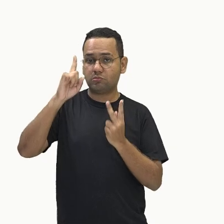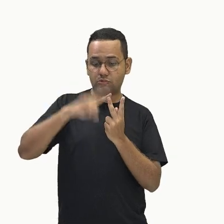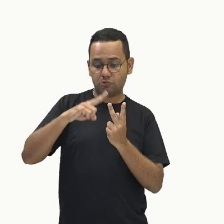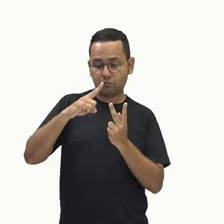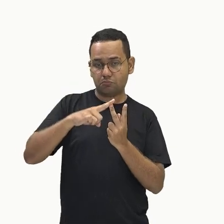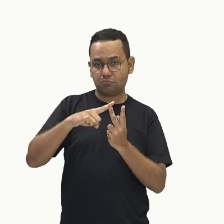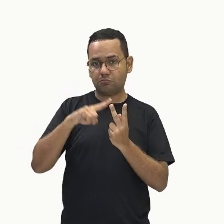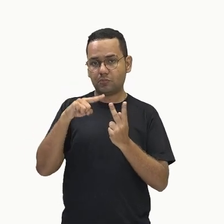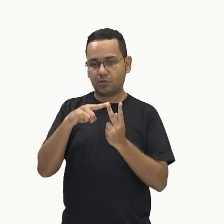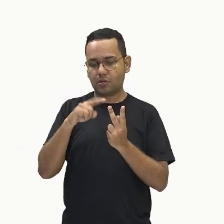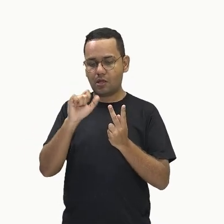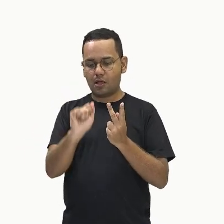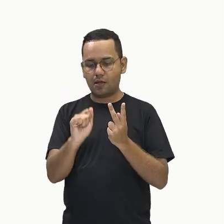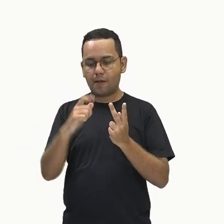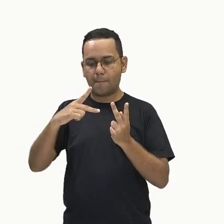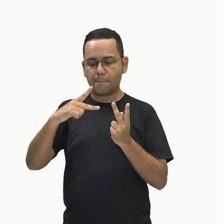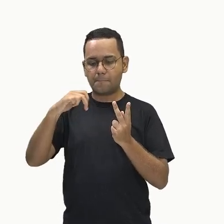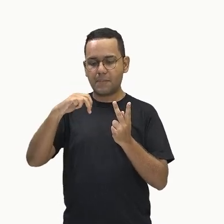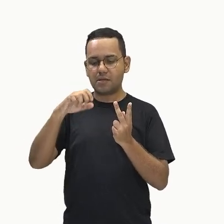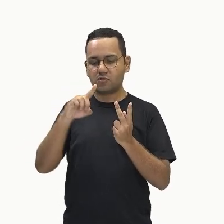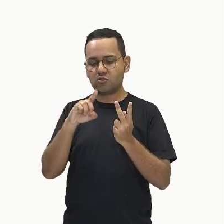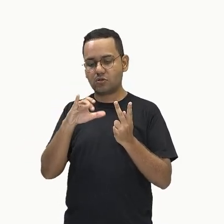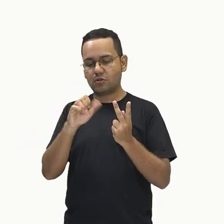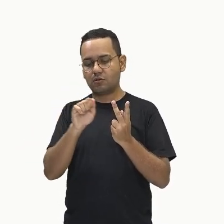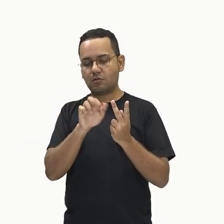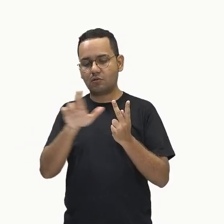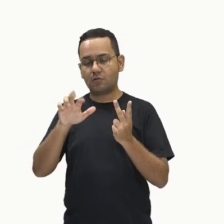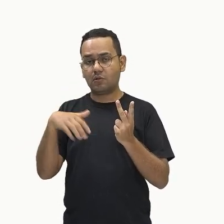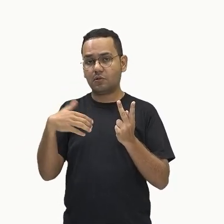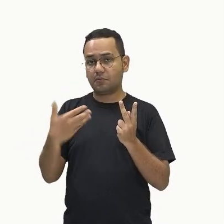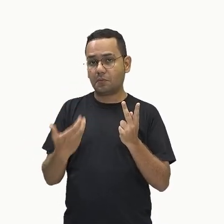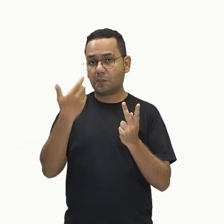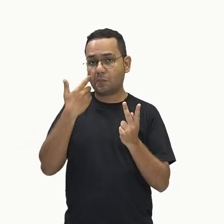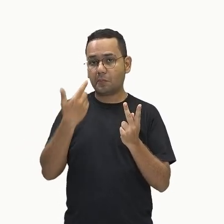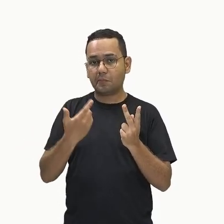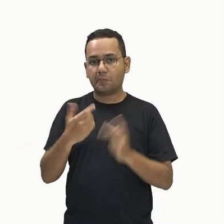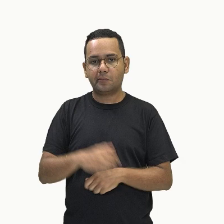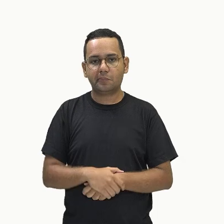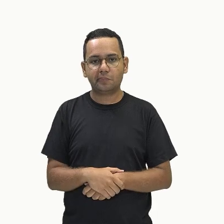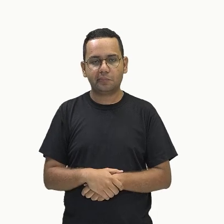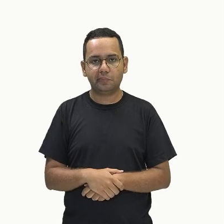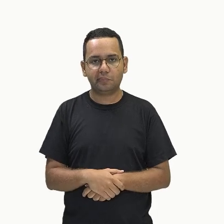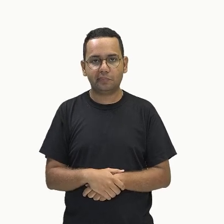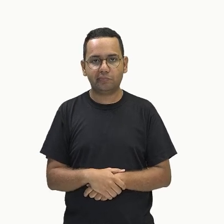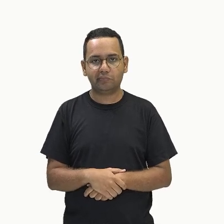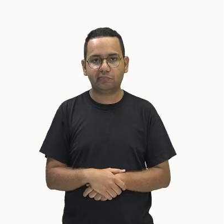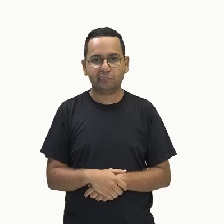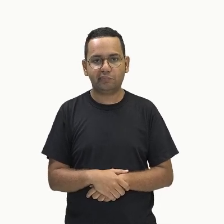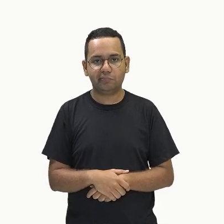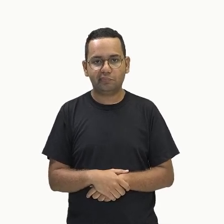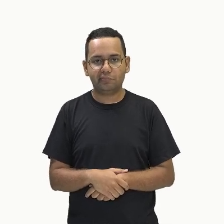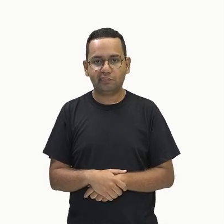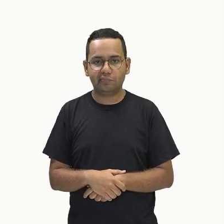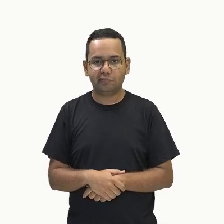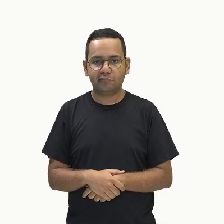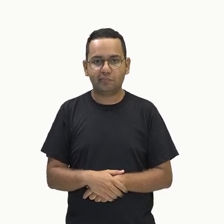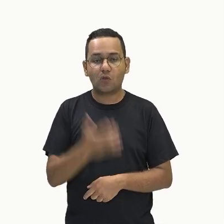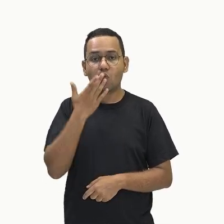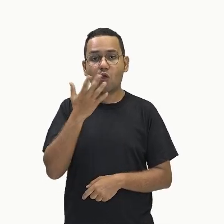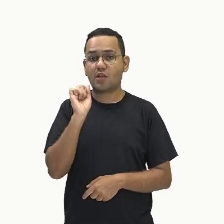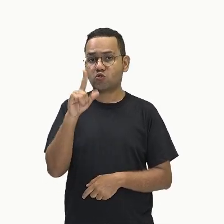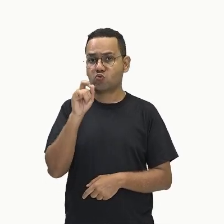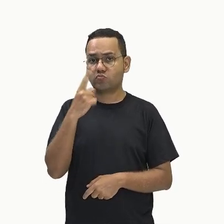esqueleto apendicular vai ser qual? Vai ser os ossos responsáveis